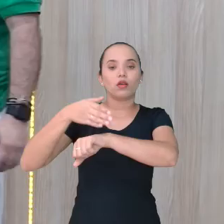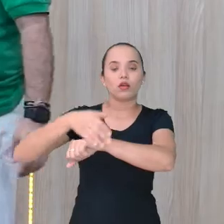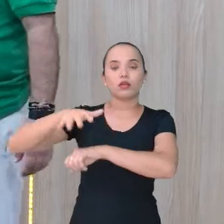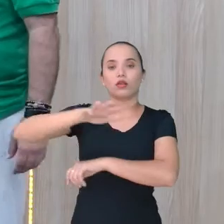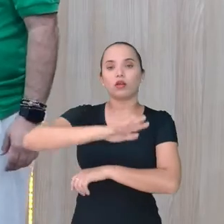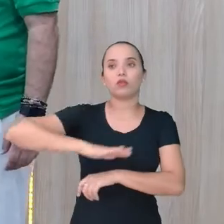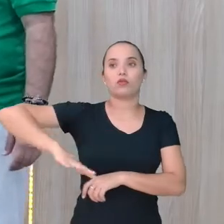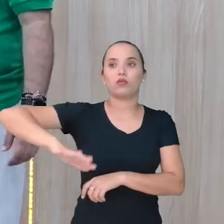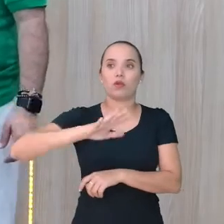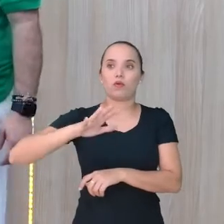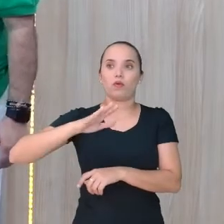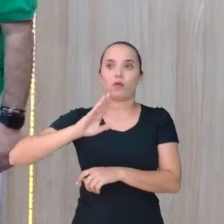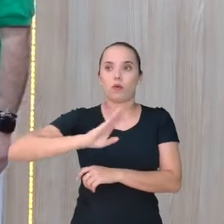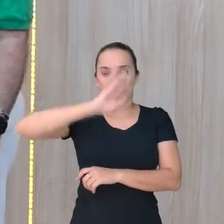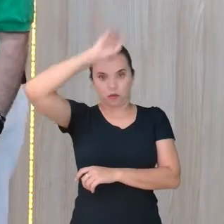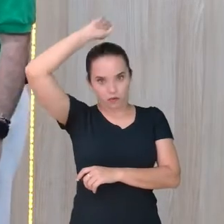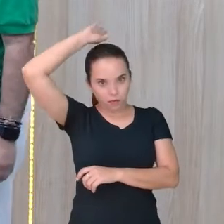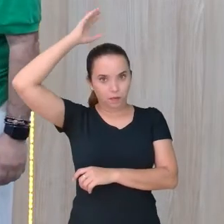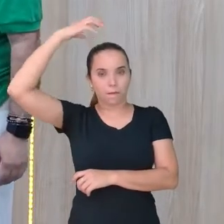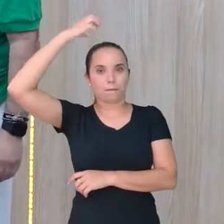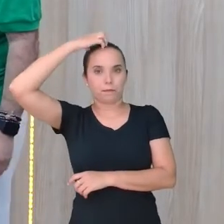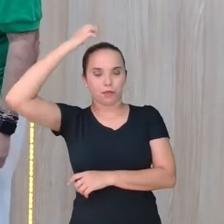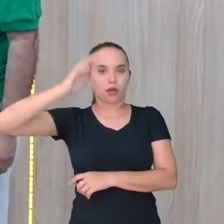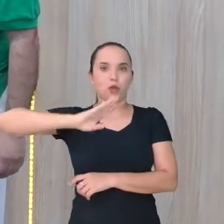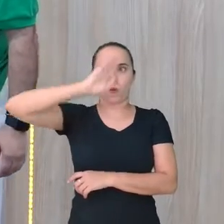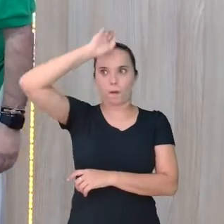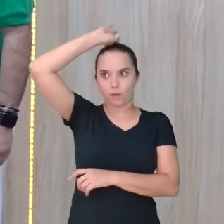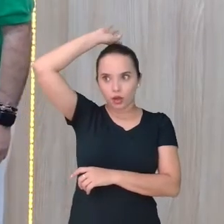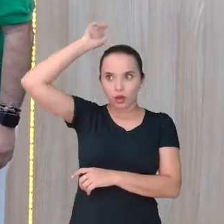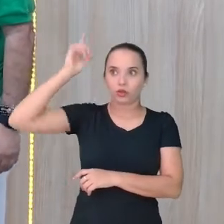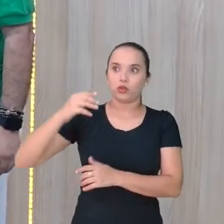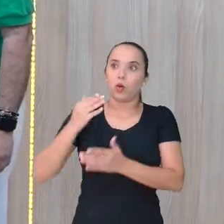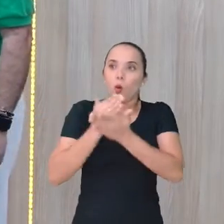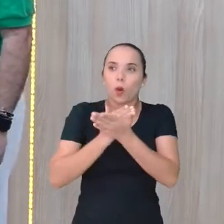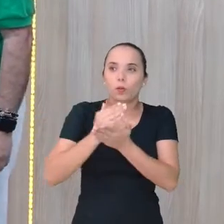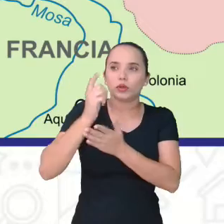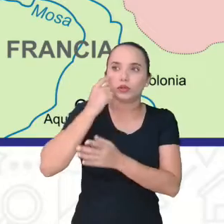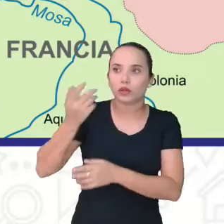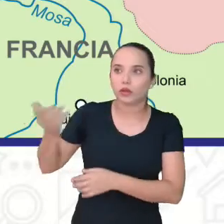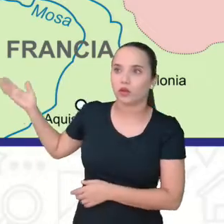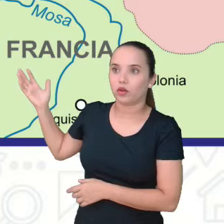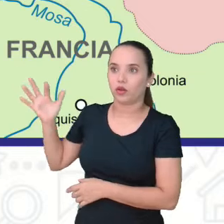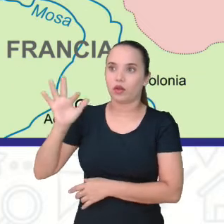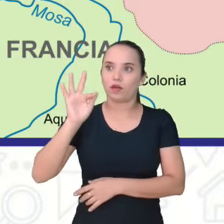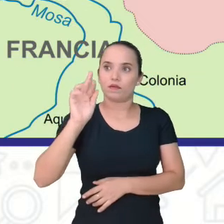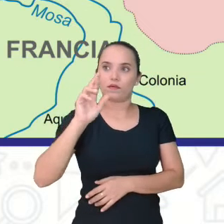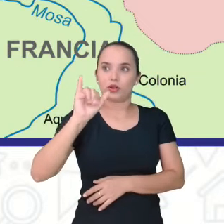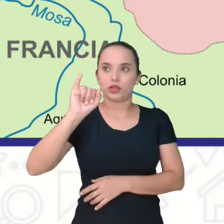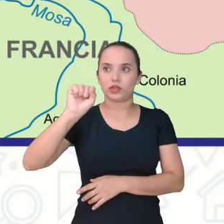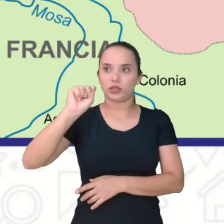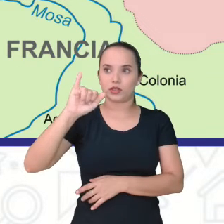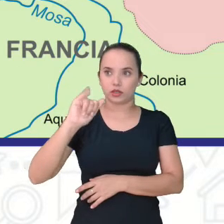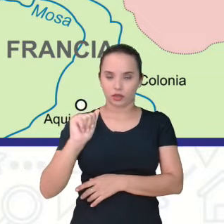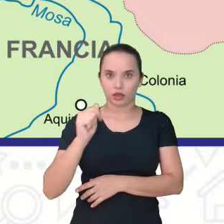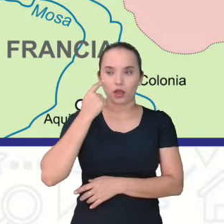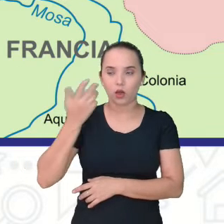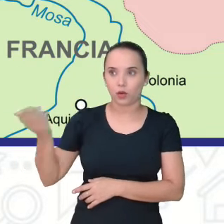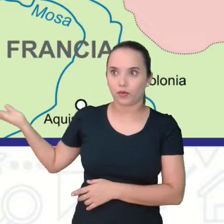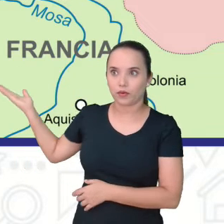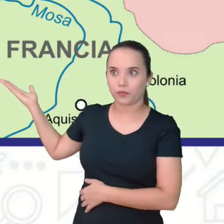Império Romano a partir da Frísia. A Frísia é esse território aqui, ó. Então, eles migraram por aqui,